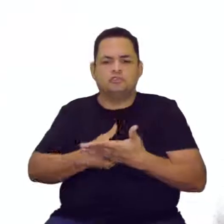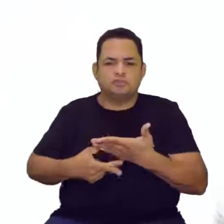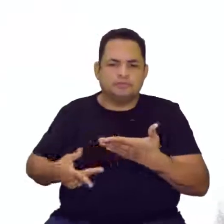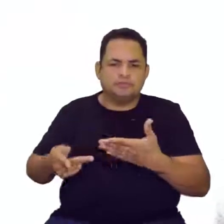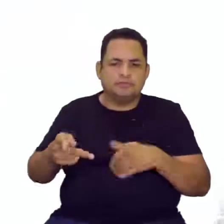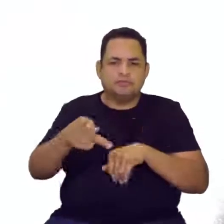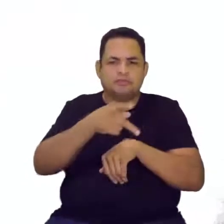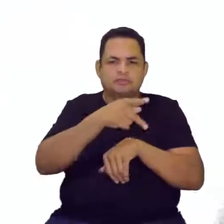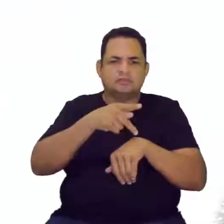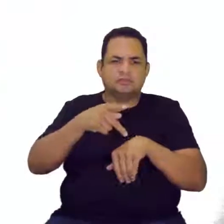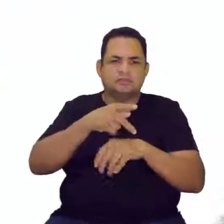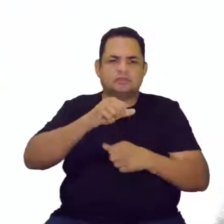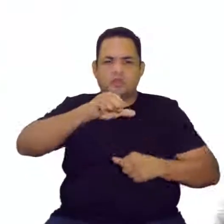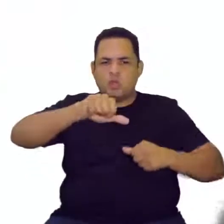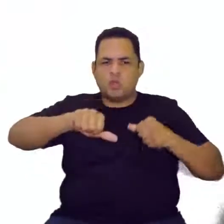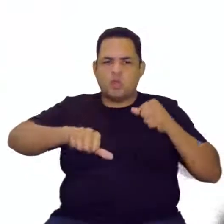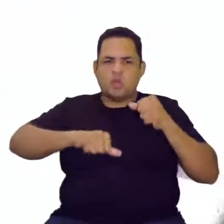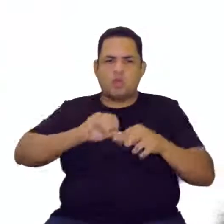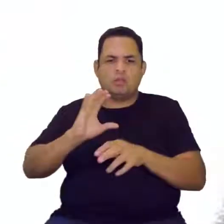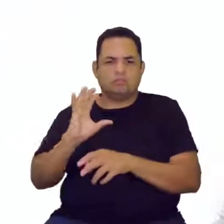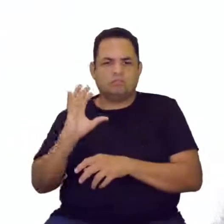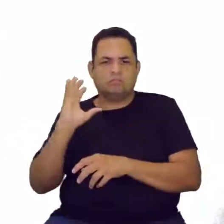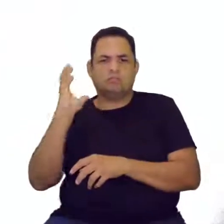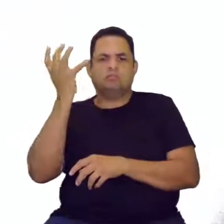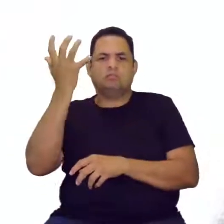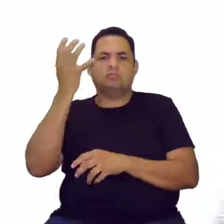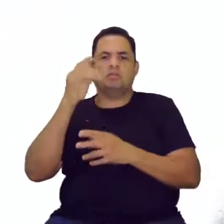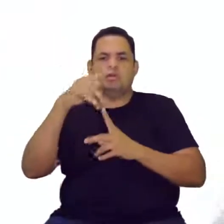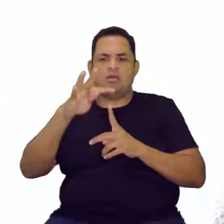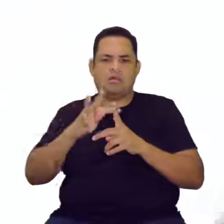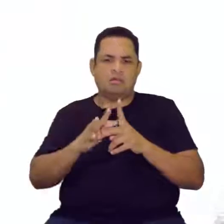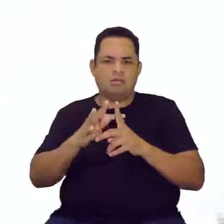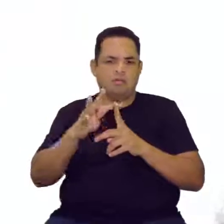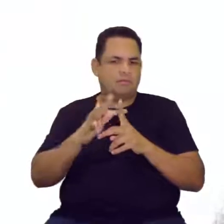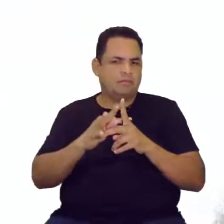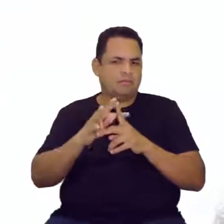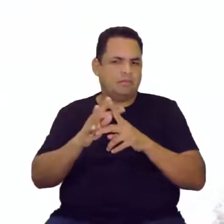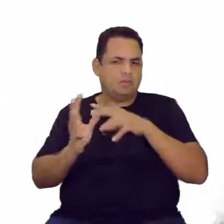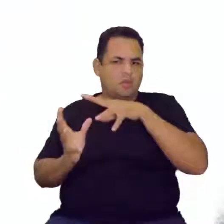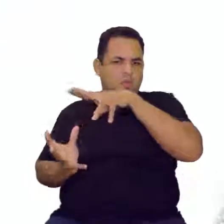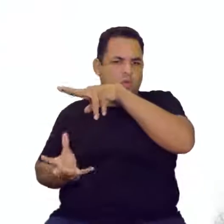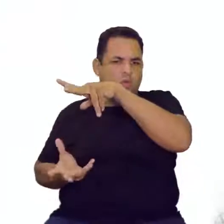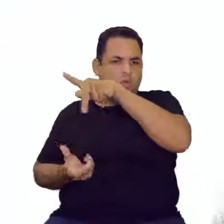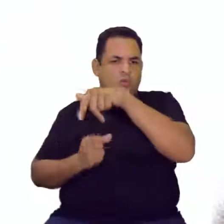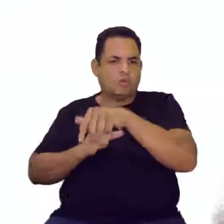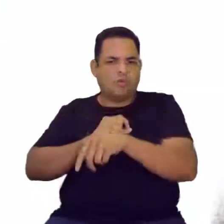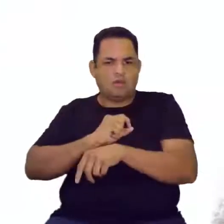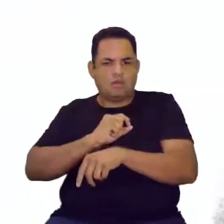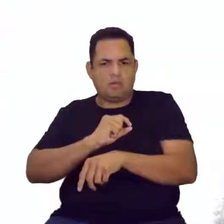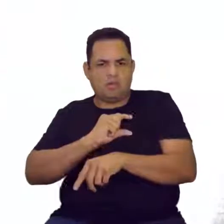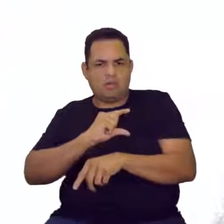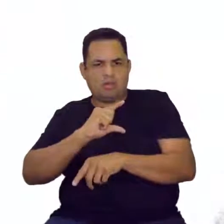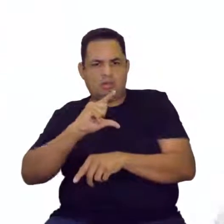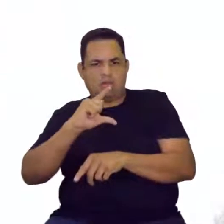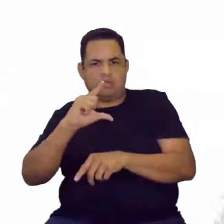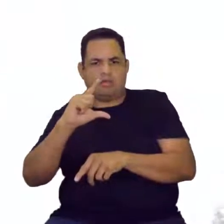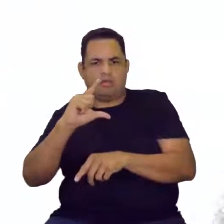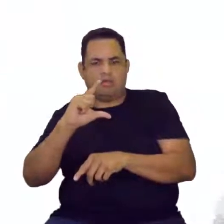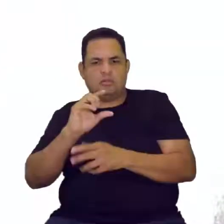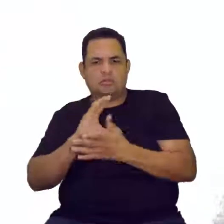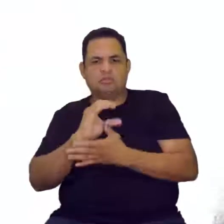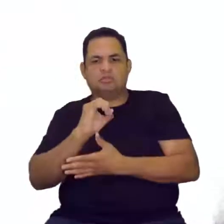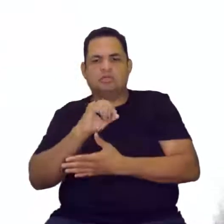intergovernamental sobre mudanças climáticas, a temperatura do planeta aumentou aproximadamente